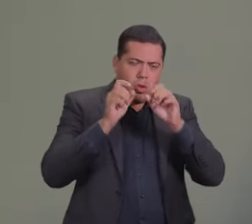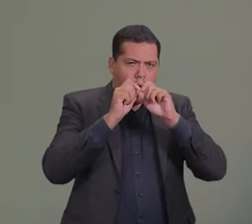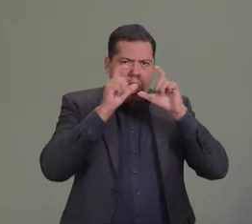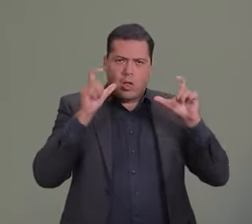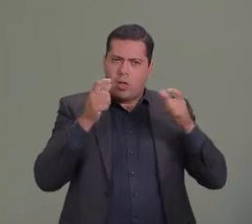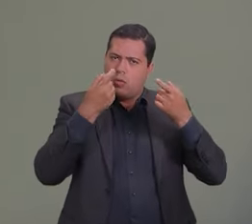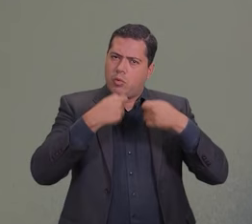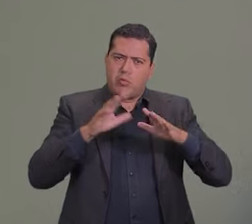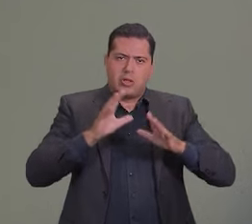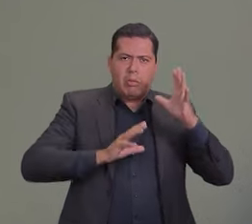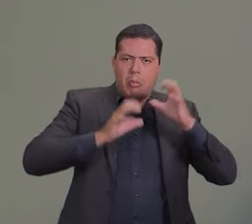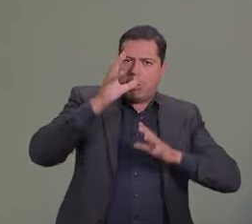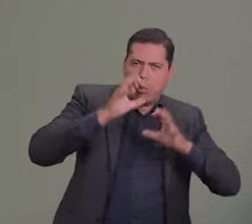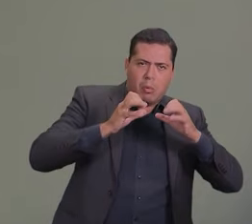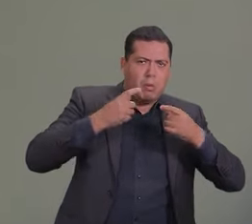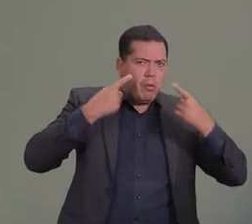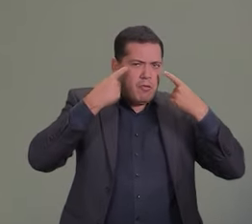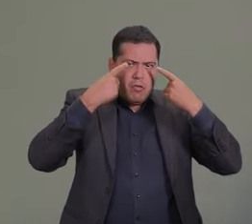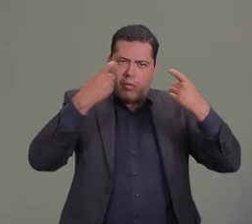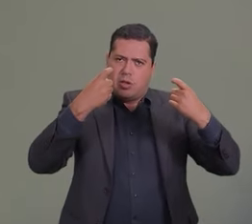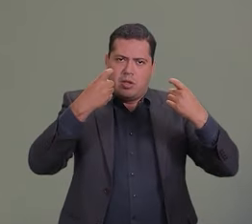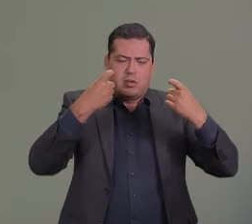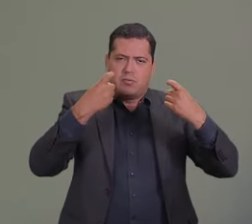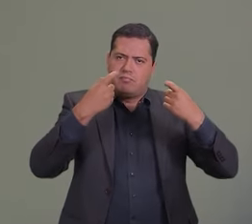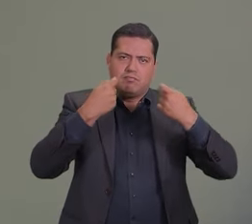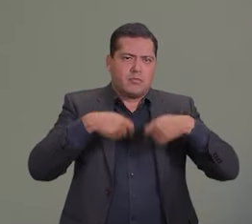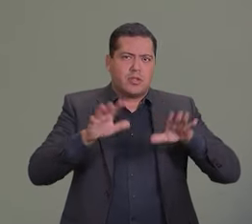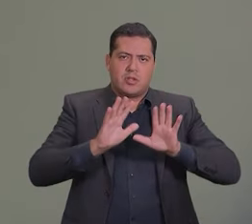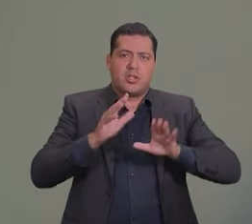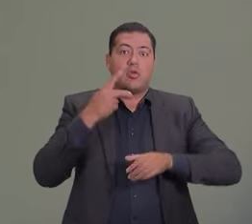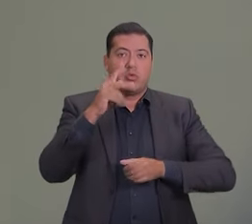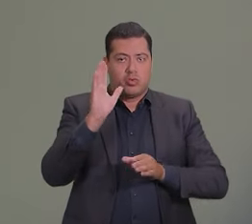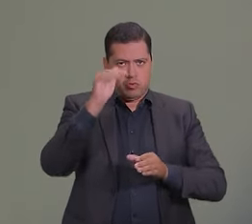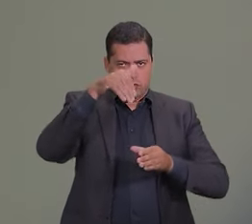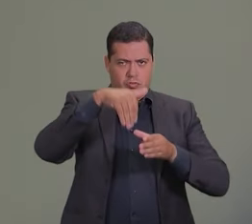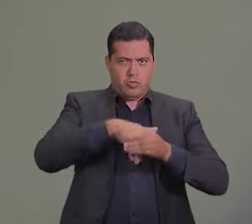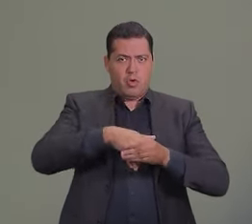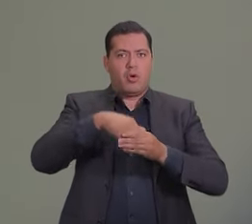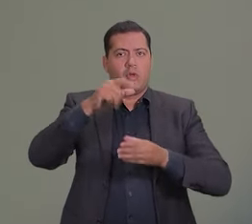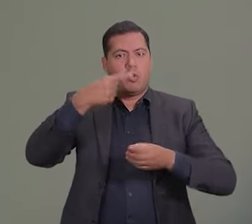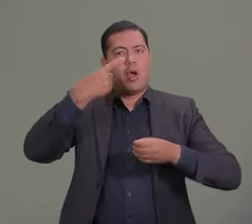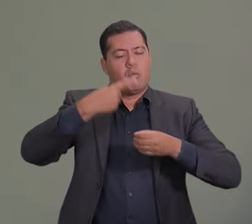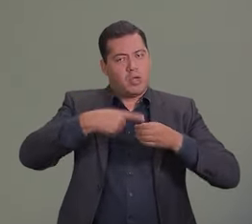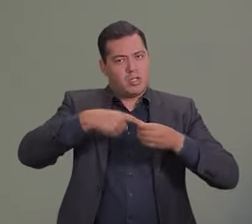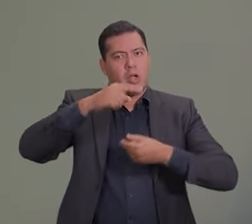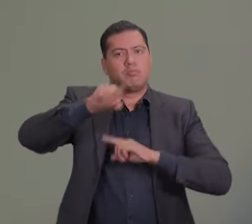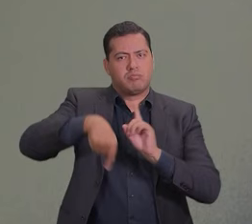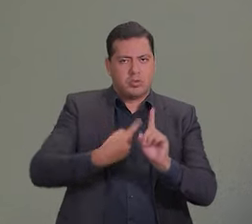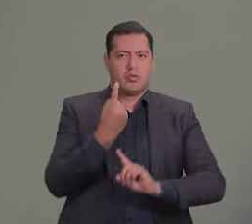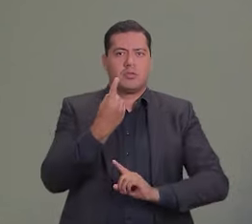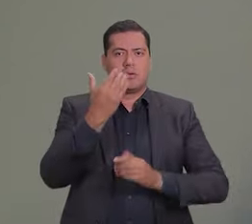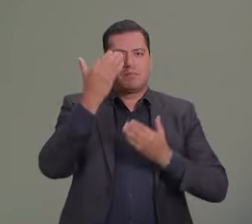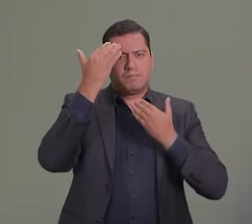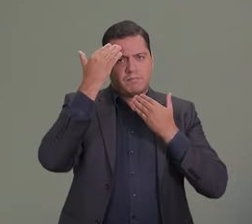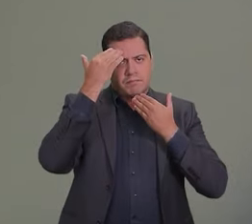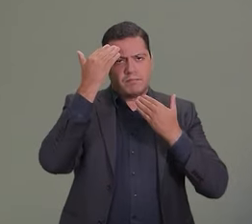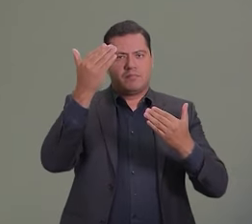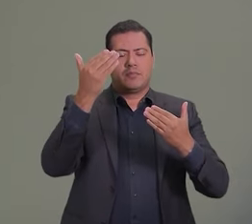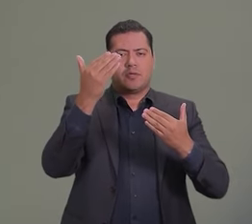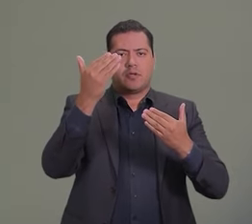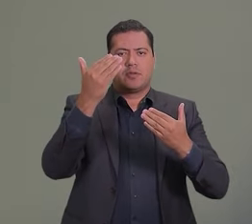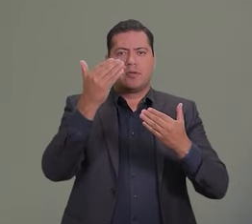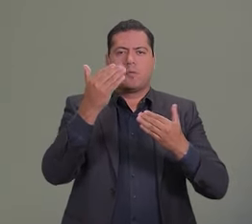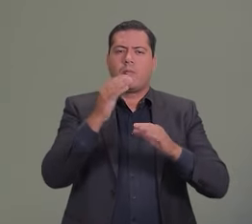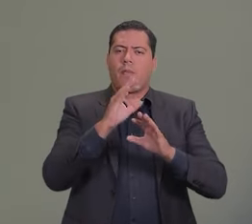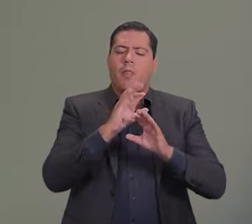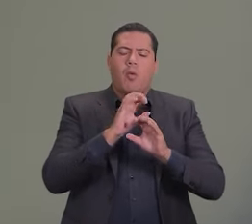atentos, sem hostilidades nem desalentos insuperáveis. O seu voto é a cidade que se constrói.